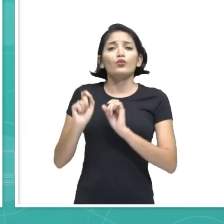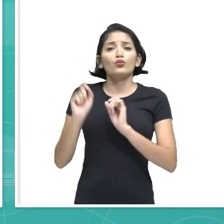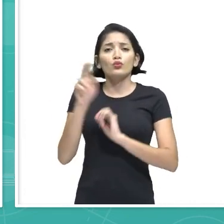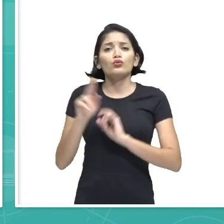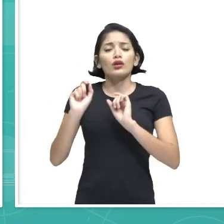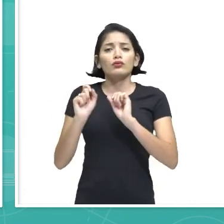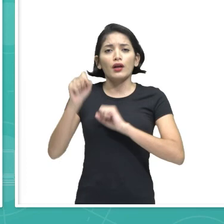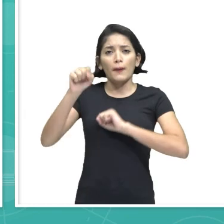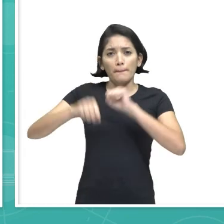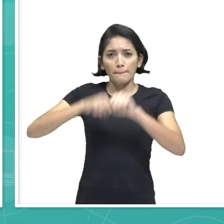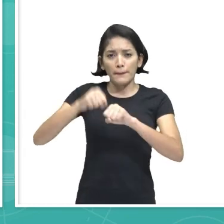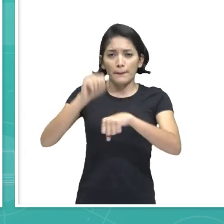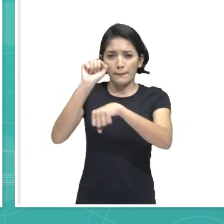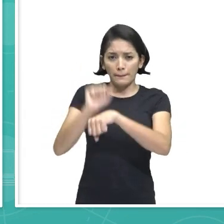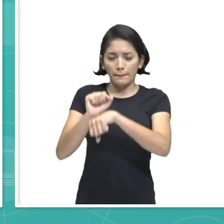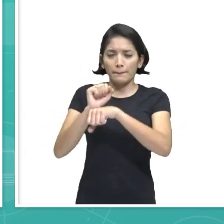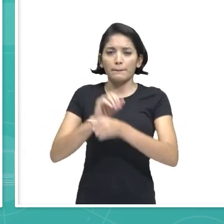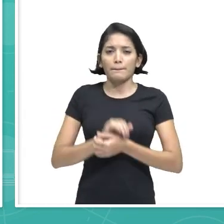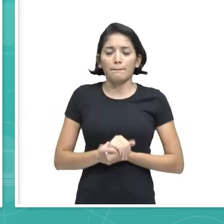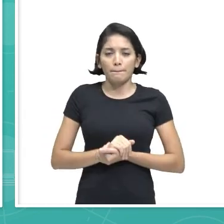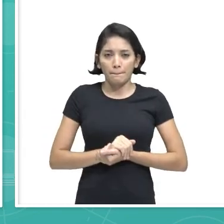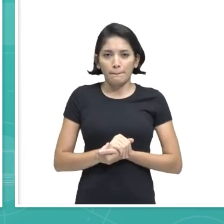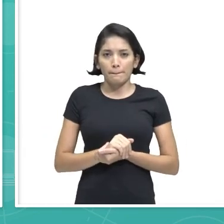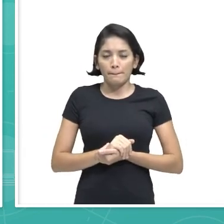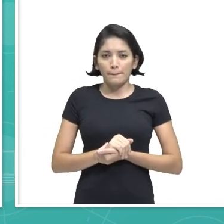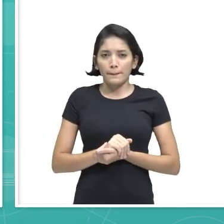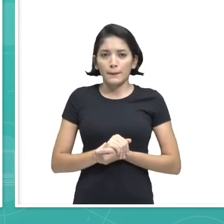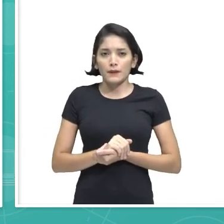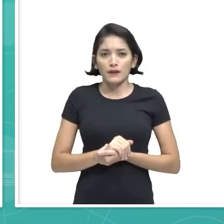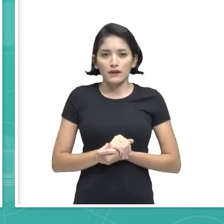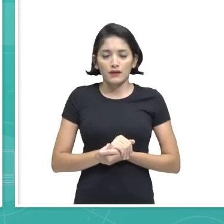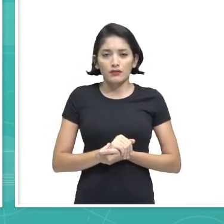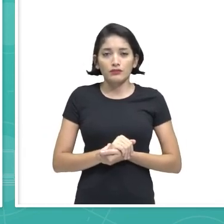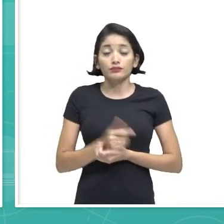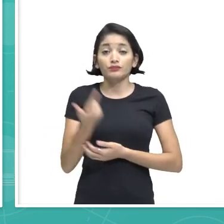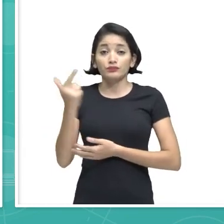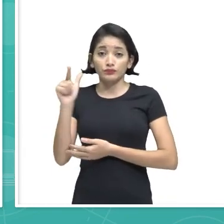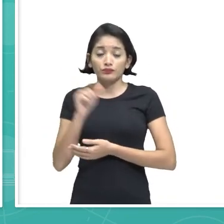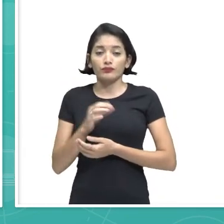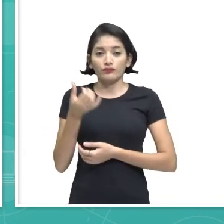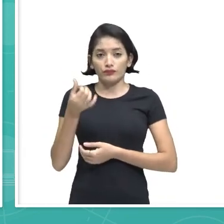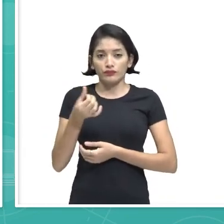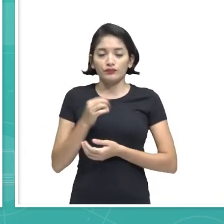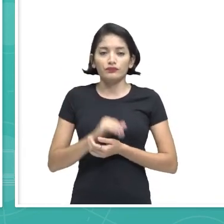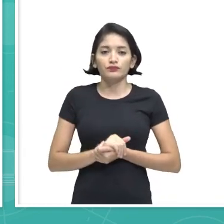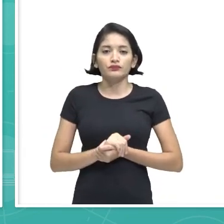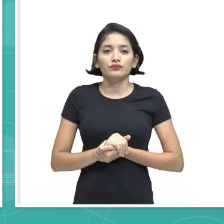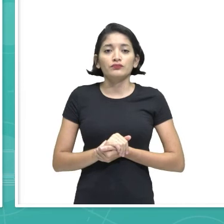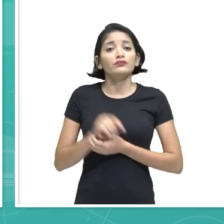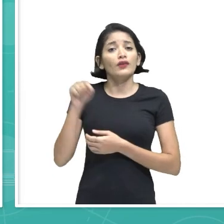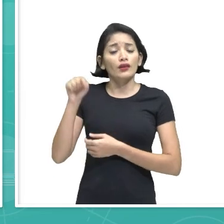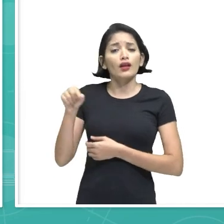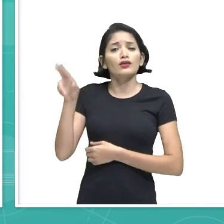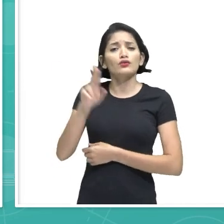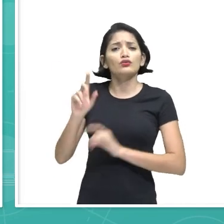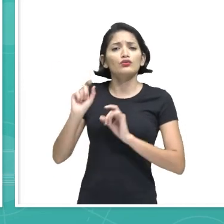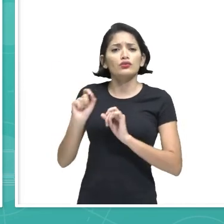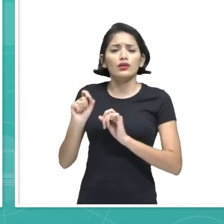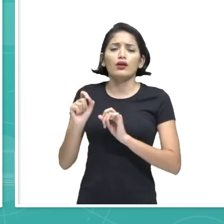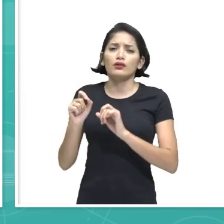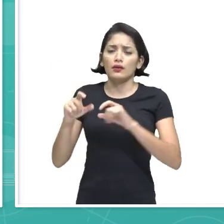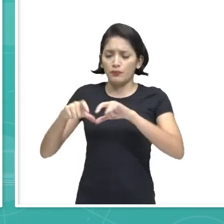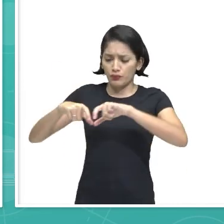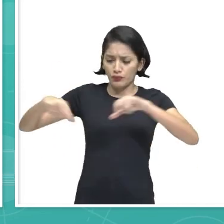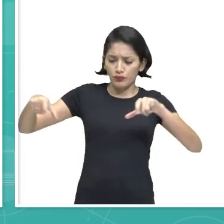estáticas, spinning. Vamos ver as outras dicas? 6. Nessa ginástica se utiliza uma espécie de